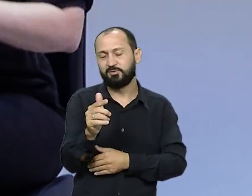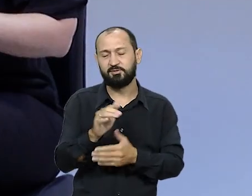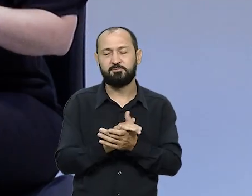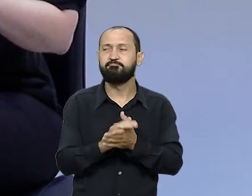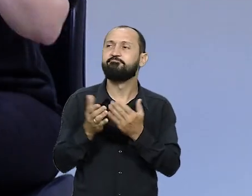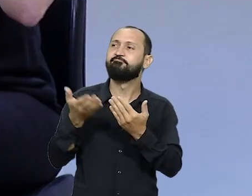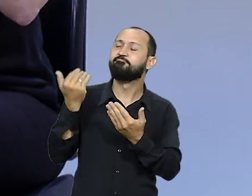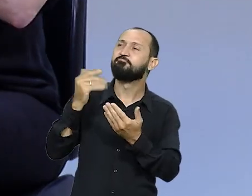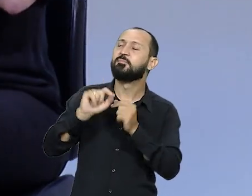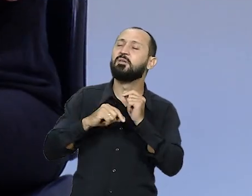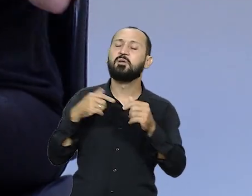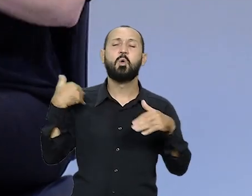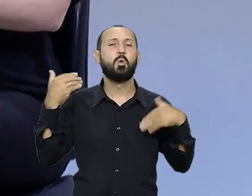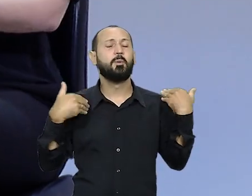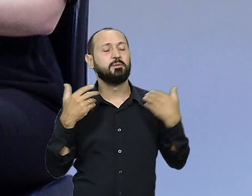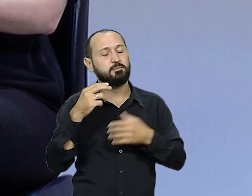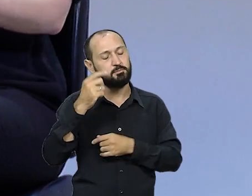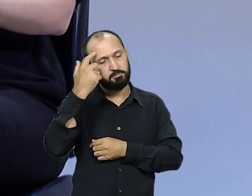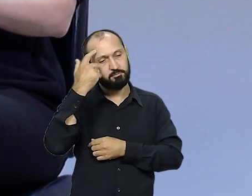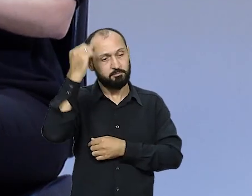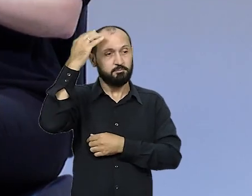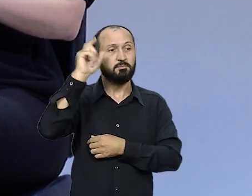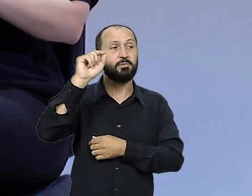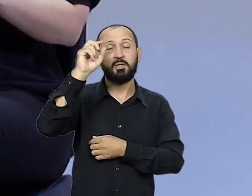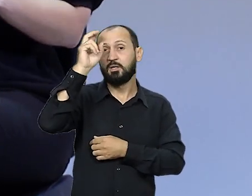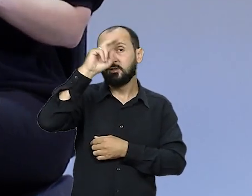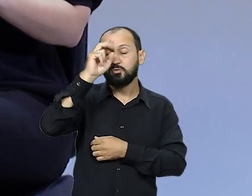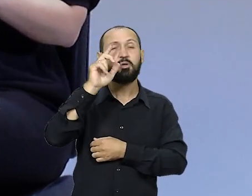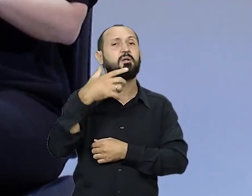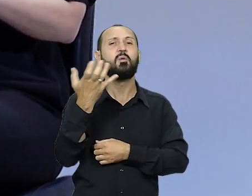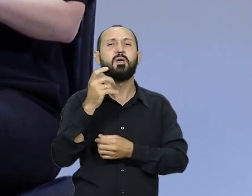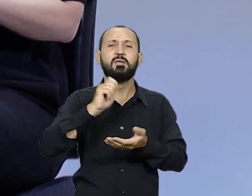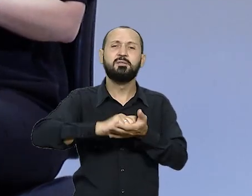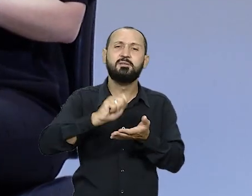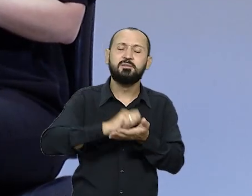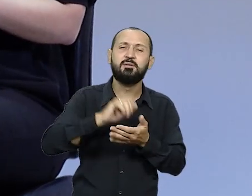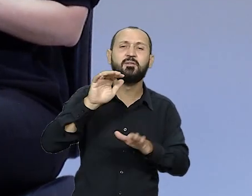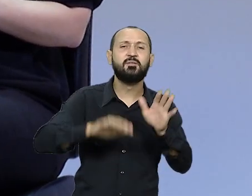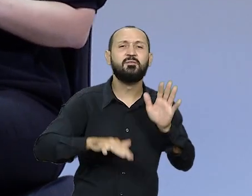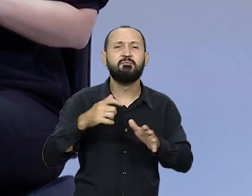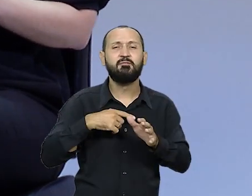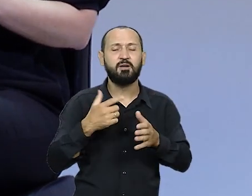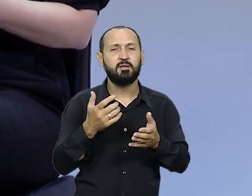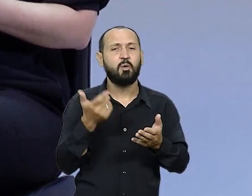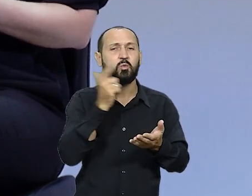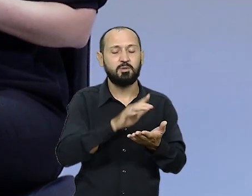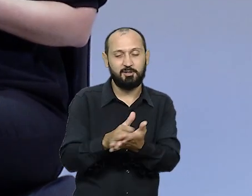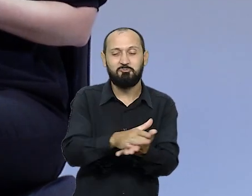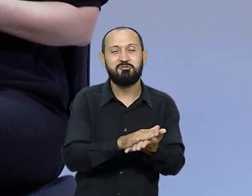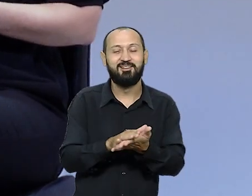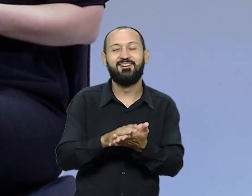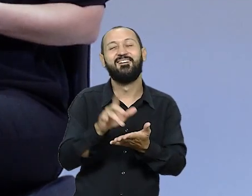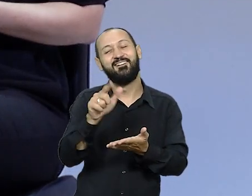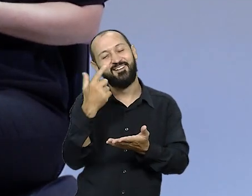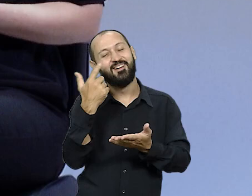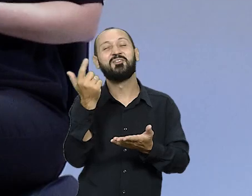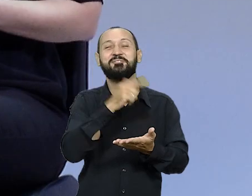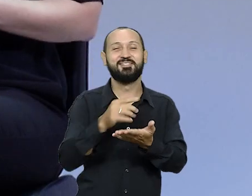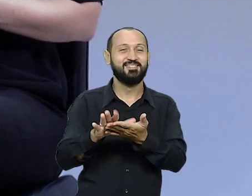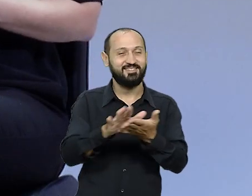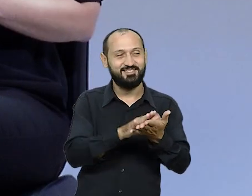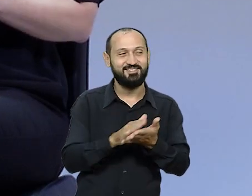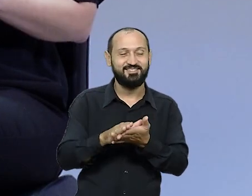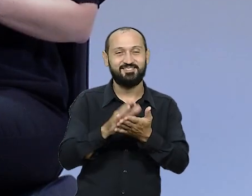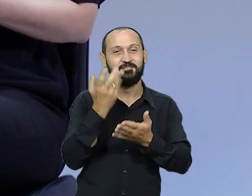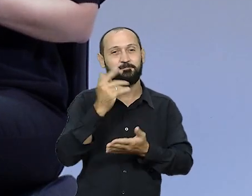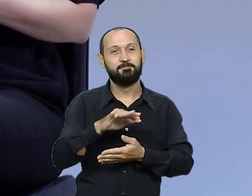dia, voltando de um passeio, me veio na cabeça a história. Eu falei, vou escrever, né? Quem sabe dar um samba. E deu, né? Deu um samba.